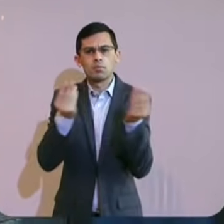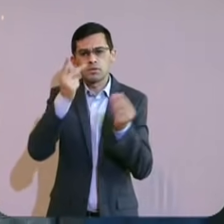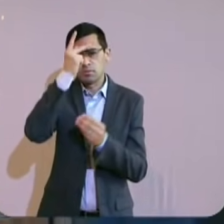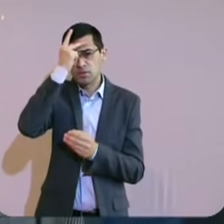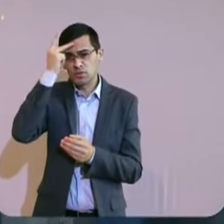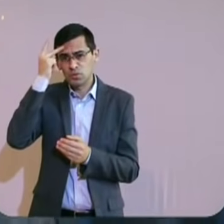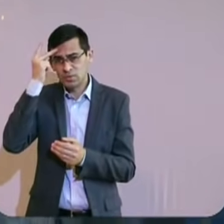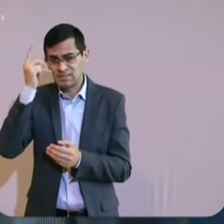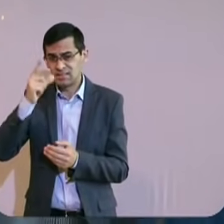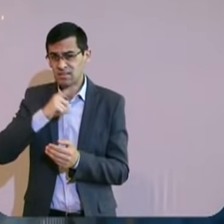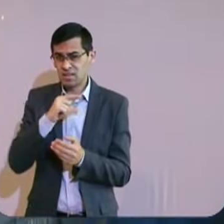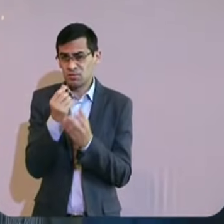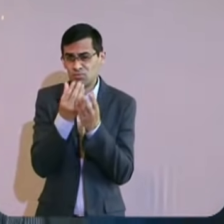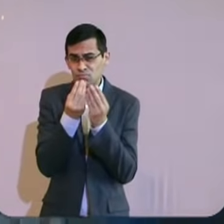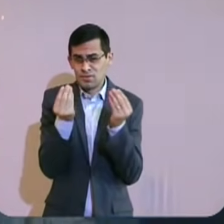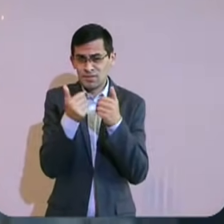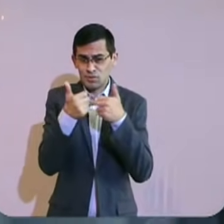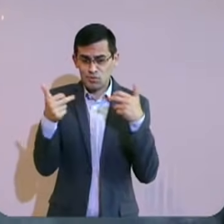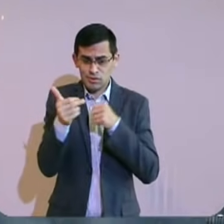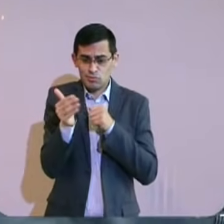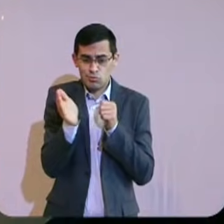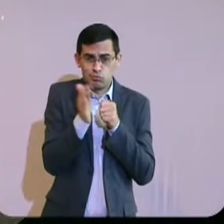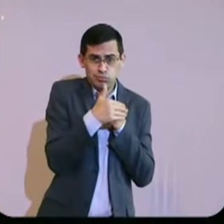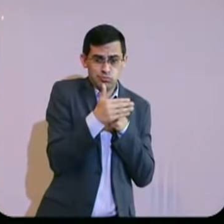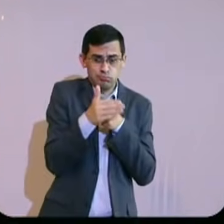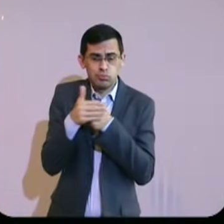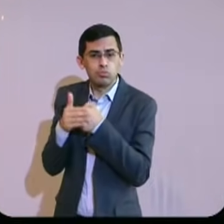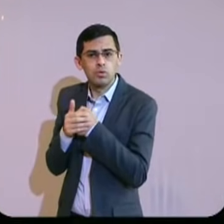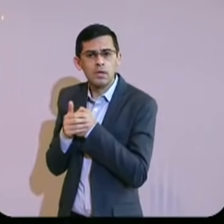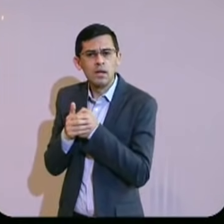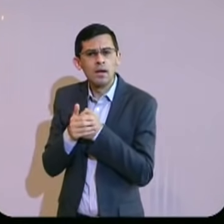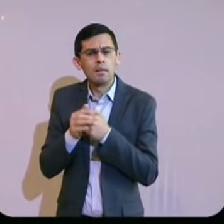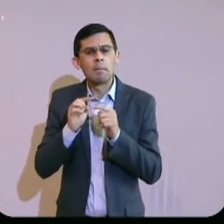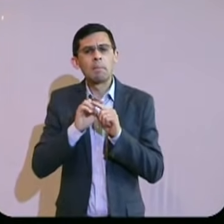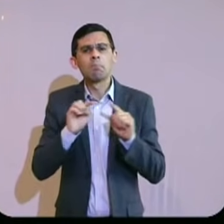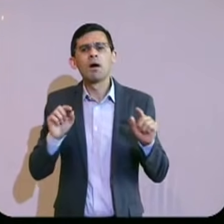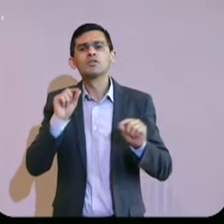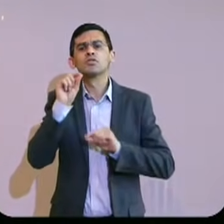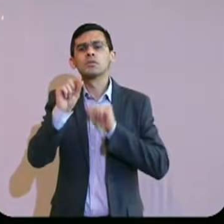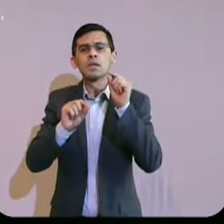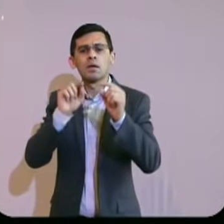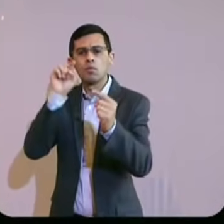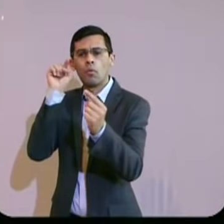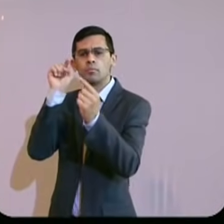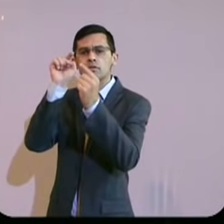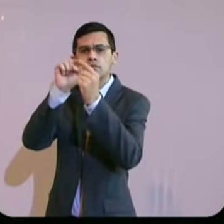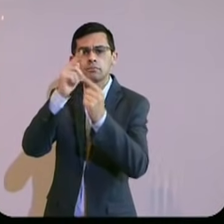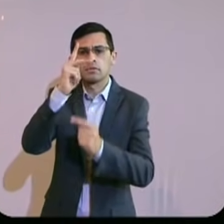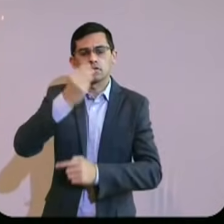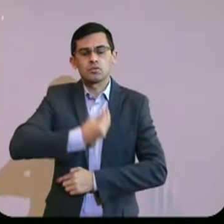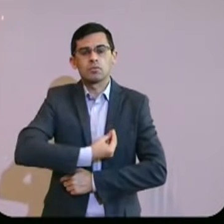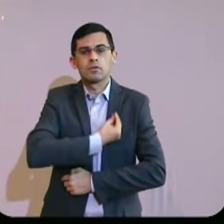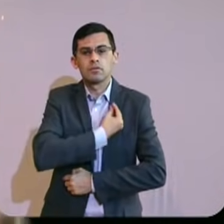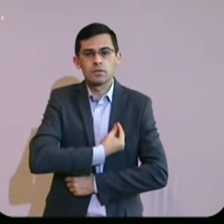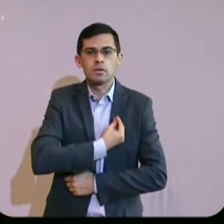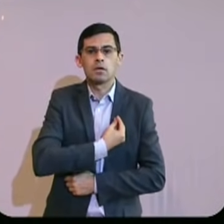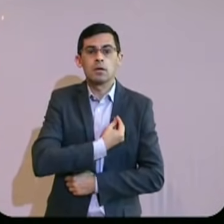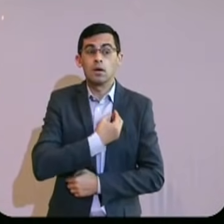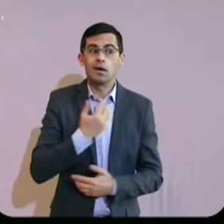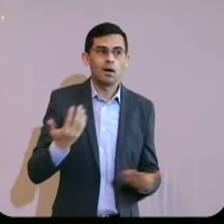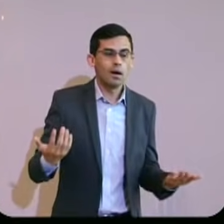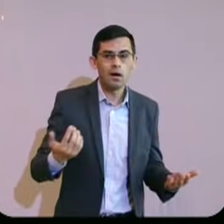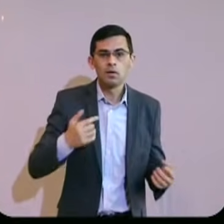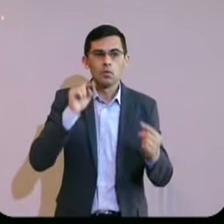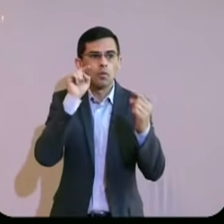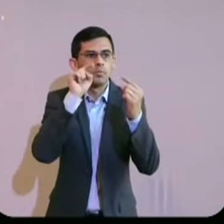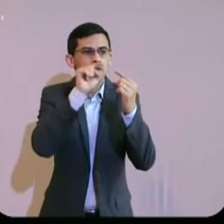tem algumas agendas ocultas. Qual é o alvo da tua vida? Ah, o alvo da